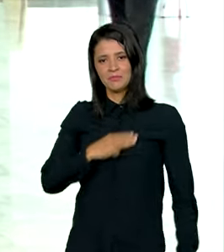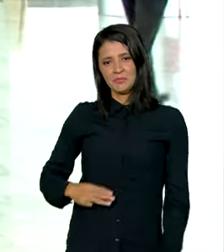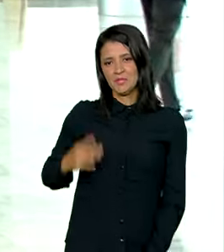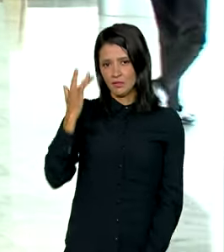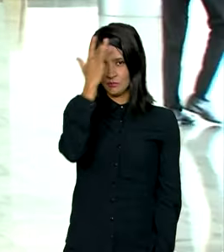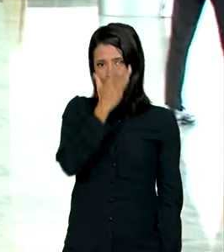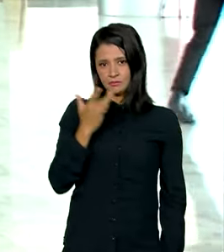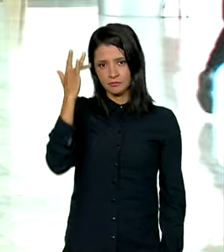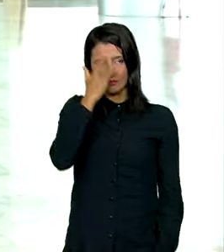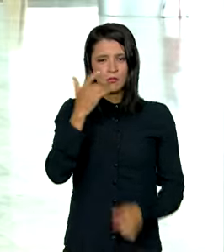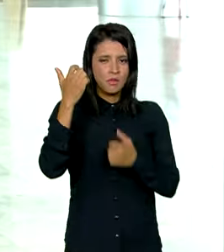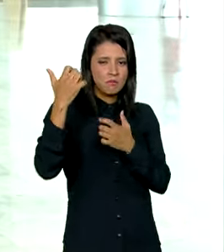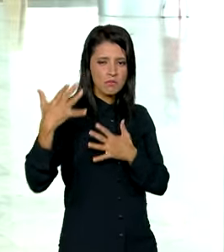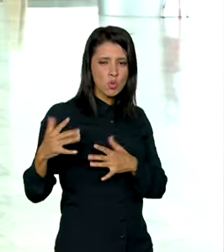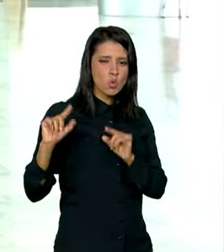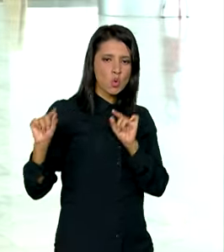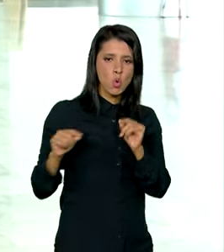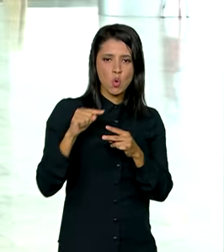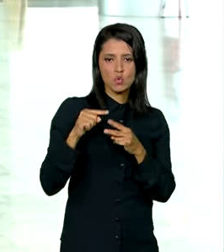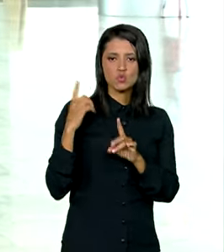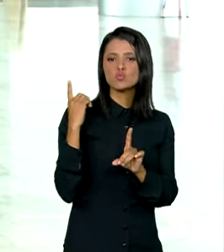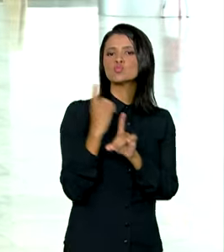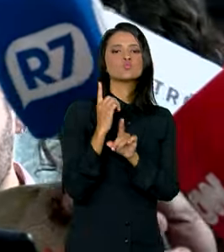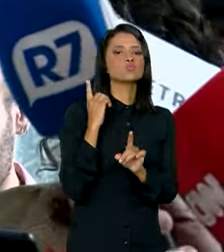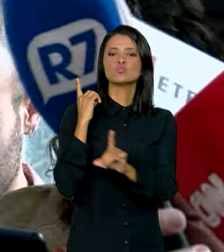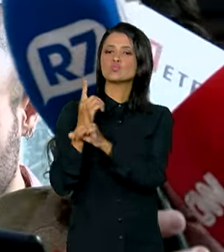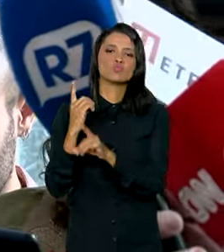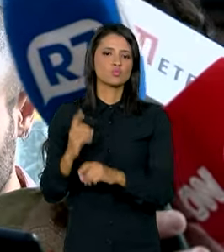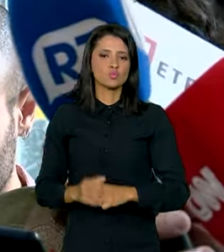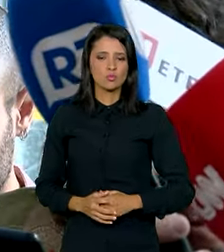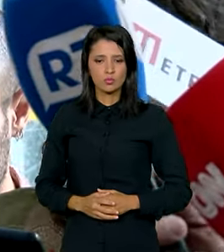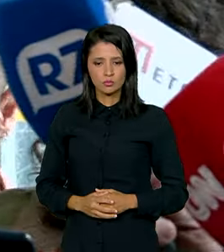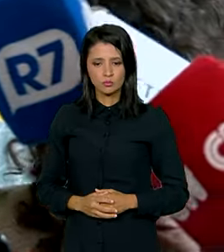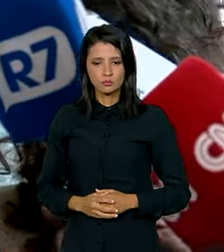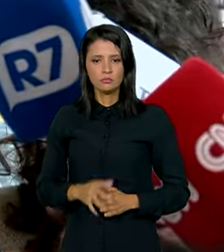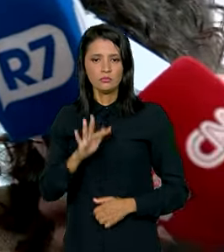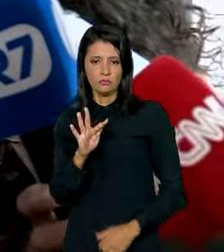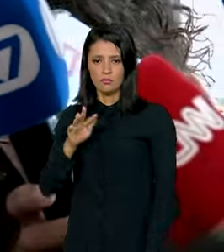Haddad comentou sobre os dois encontros. O FMI,